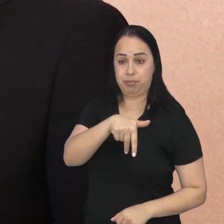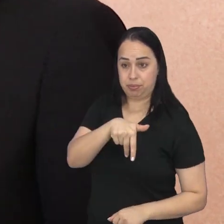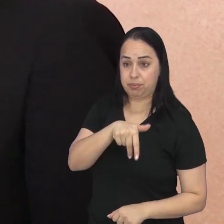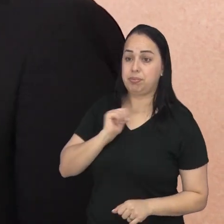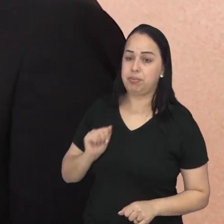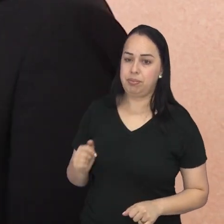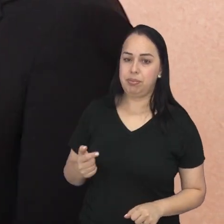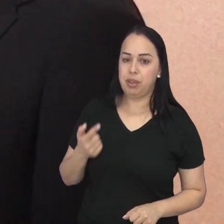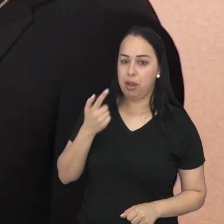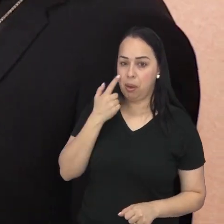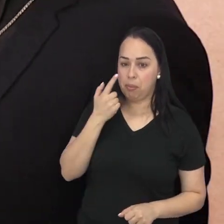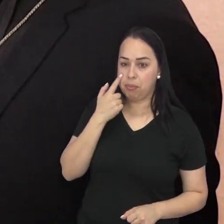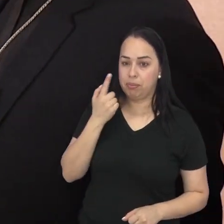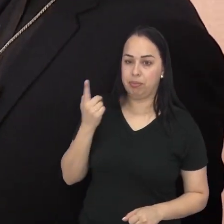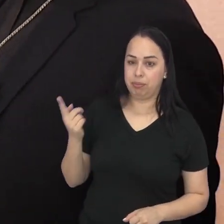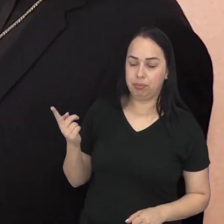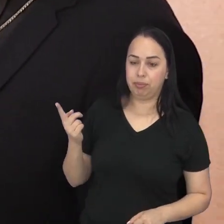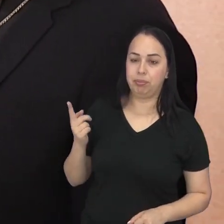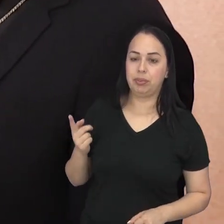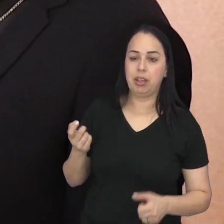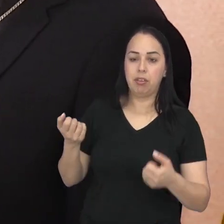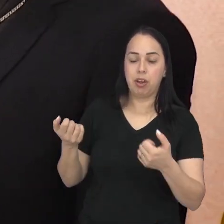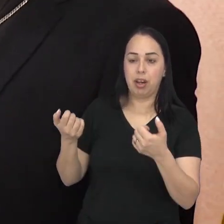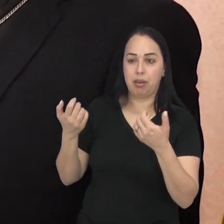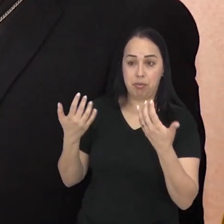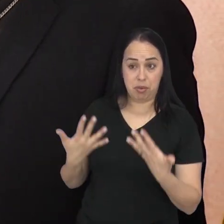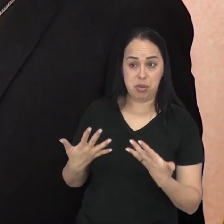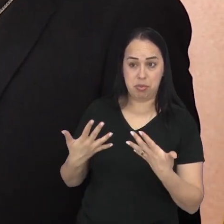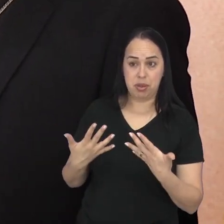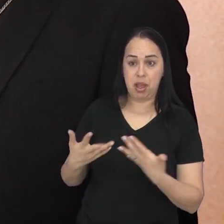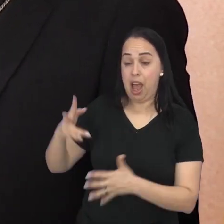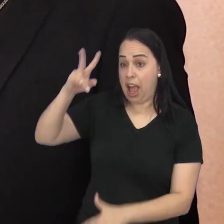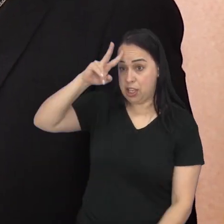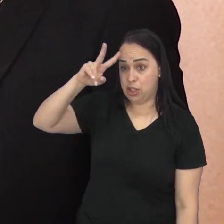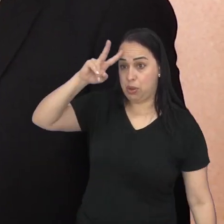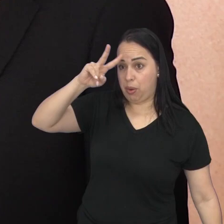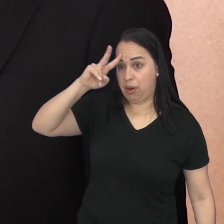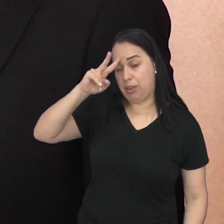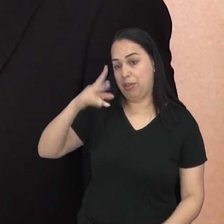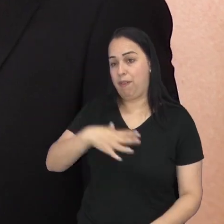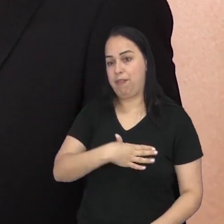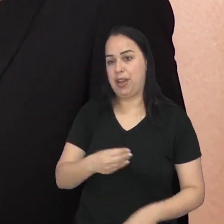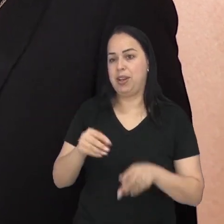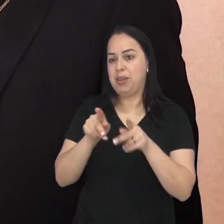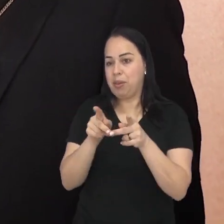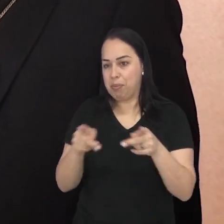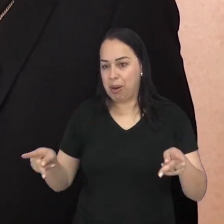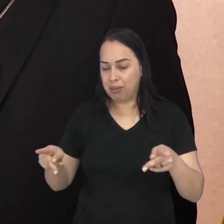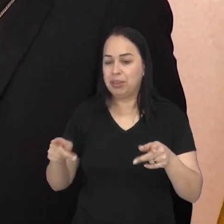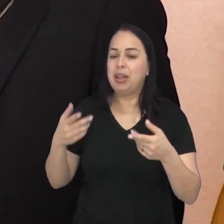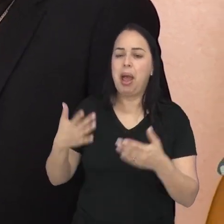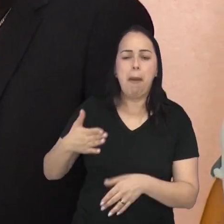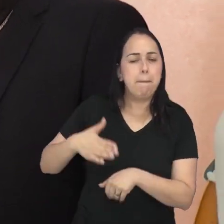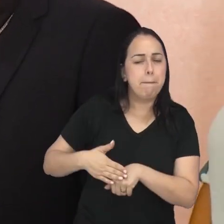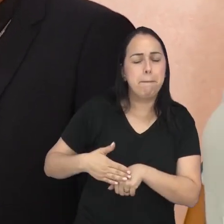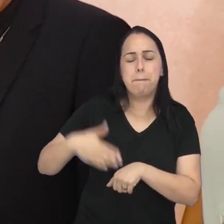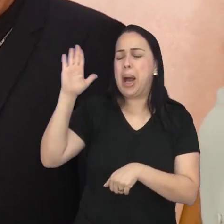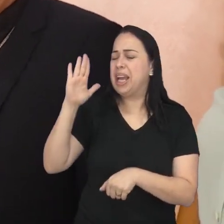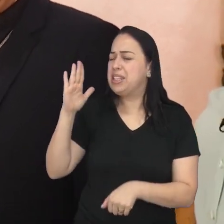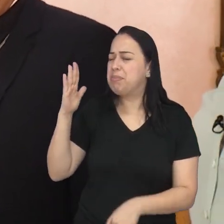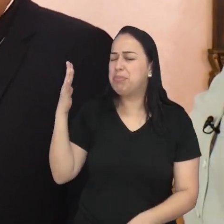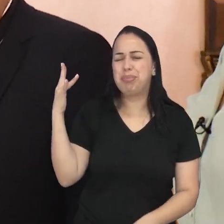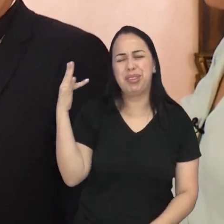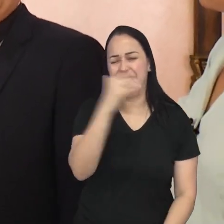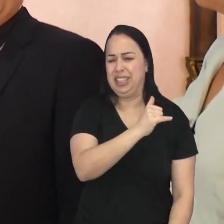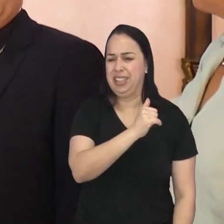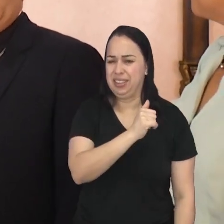aqui, olha, eu vou dizer para vocês, a parábola do Filho Pródigo é a parábola mais